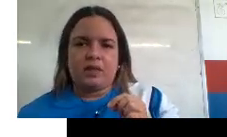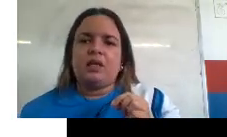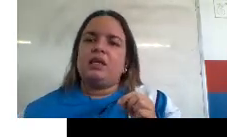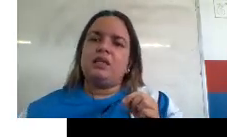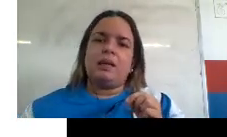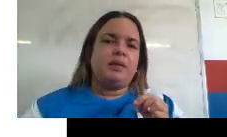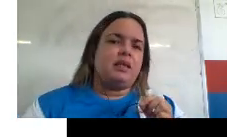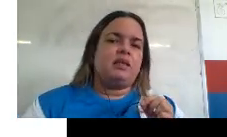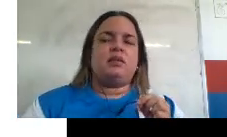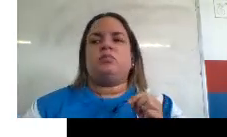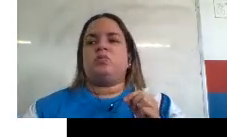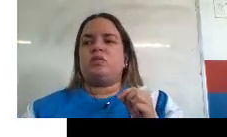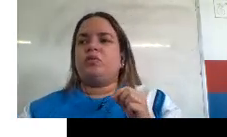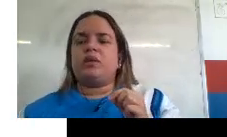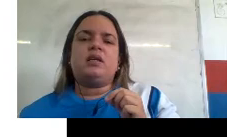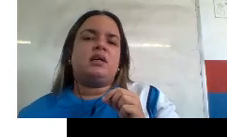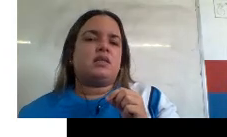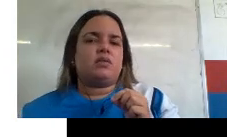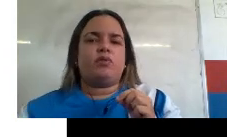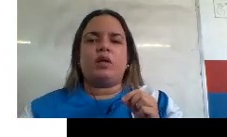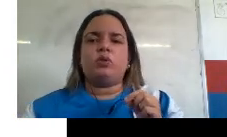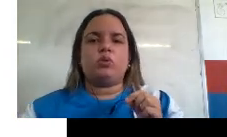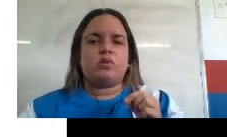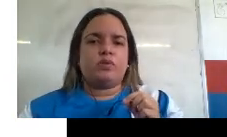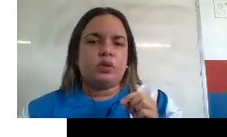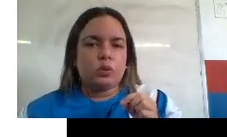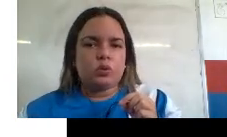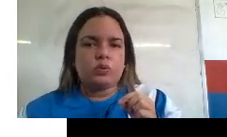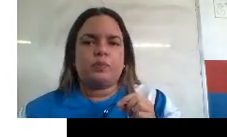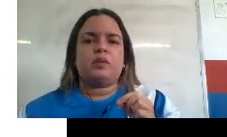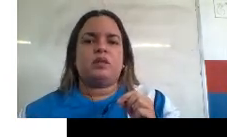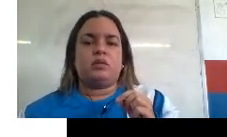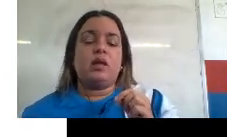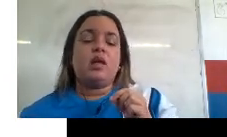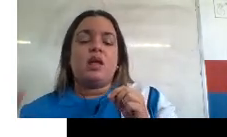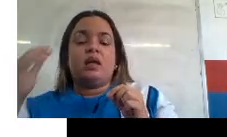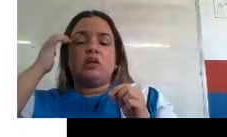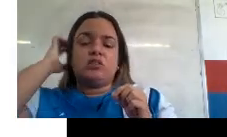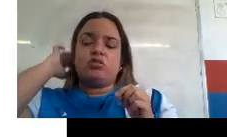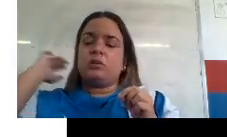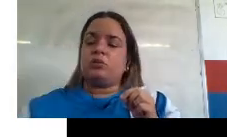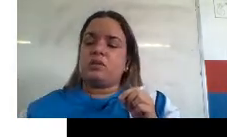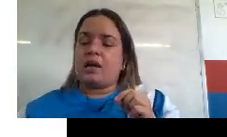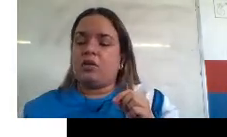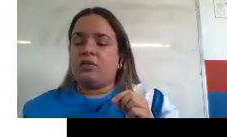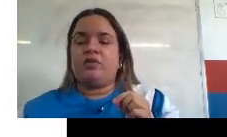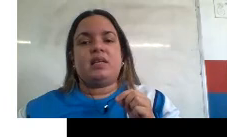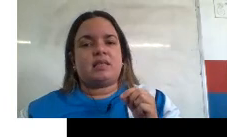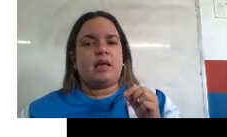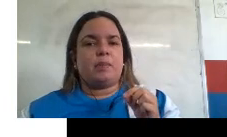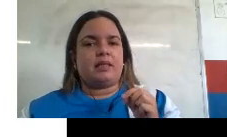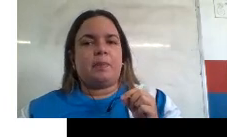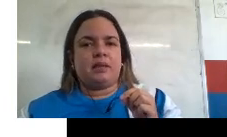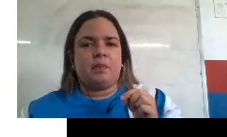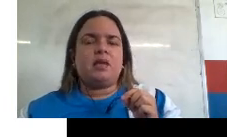viver. Independente se for criança, se for adulto, se for idoso, né? Nós estamos agora vivendo